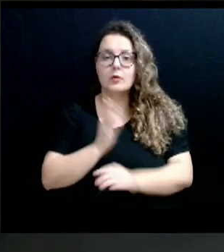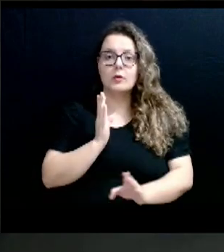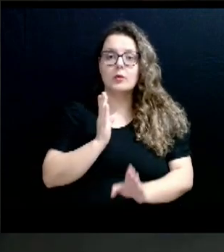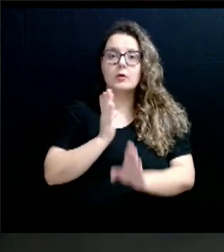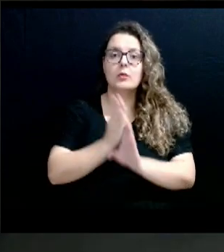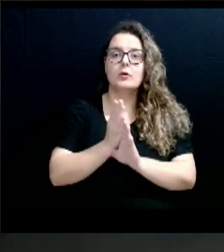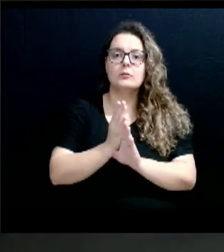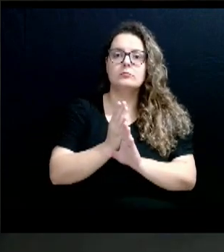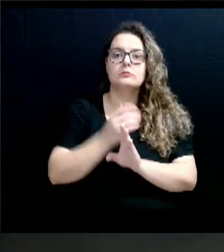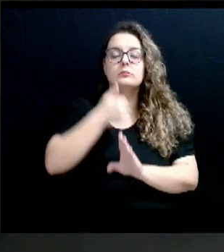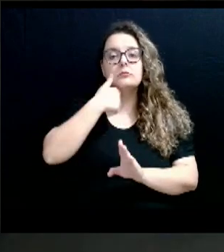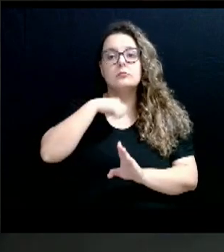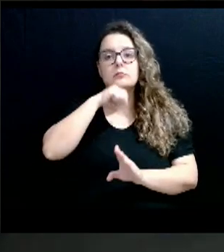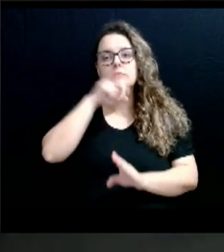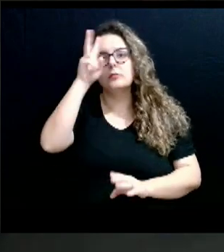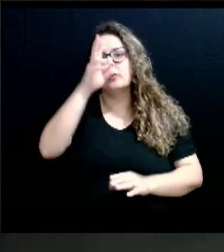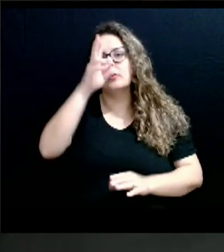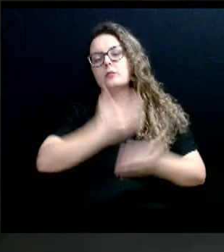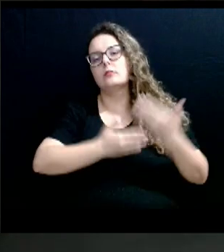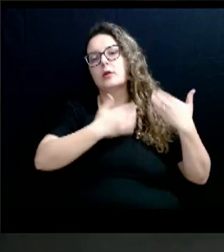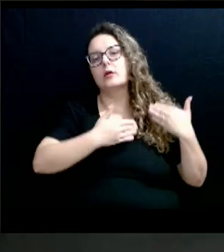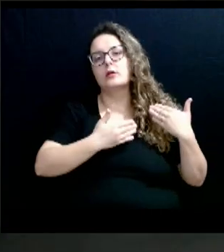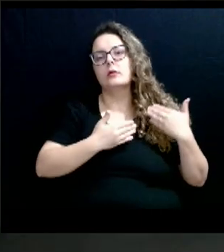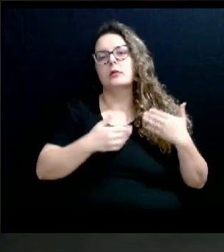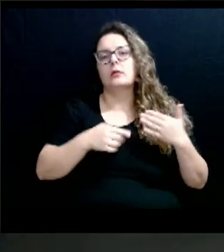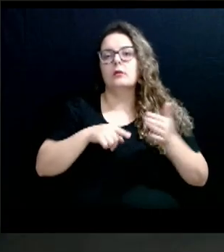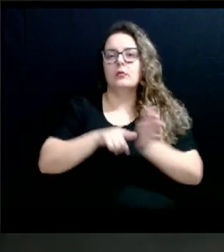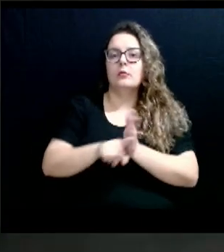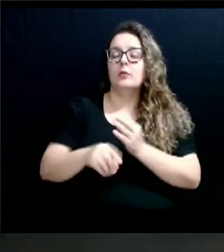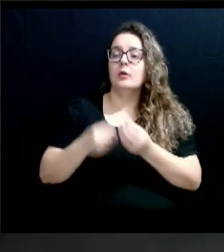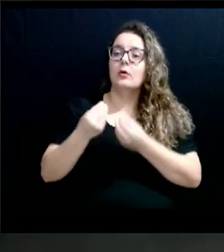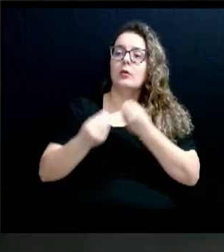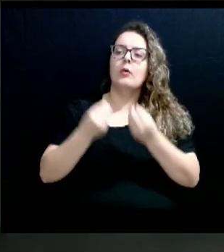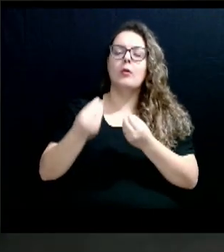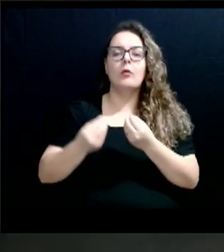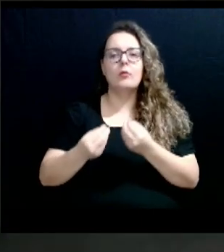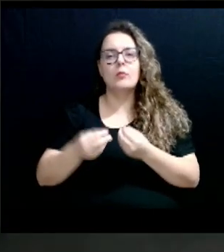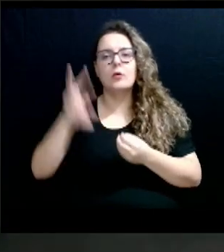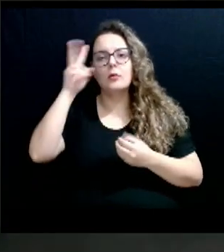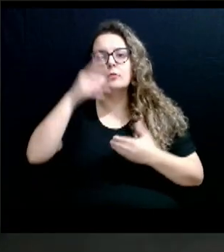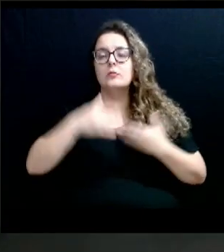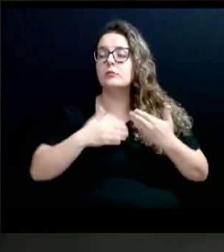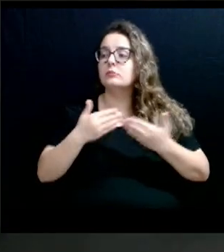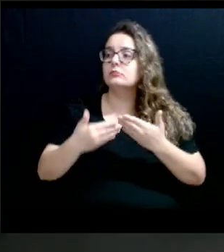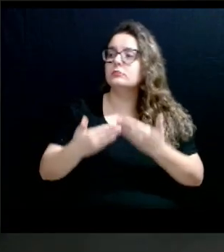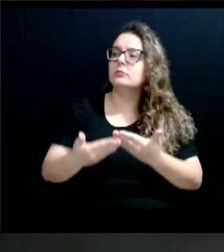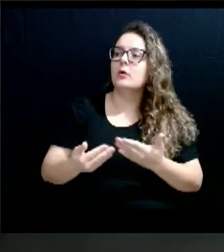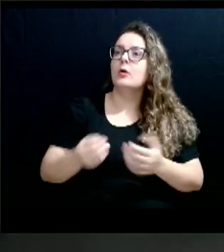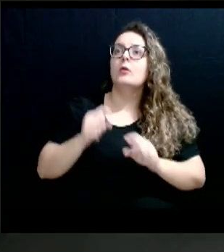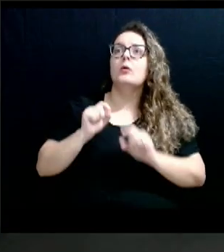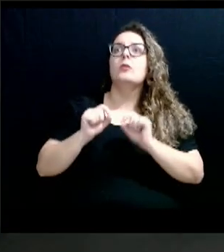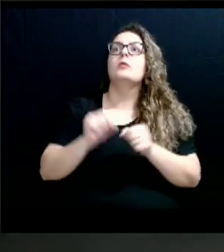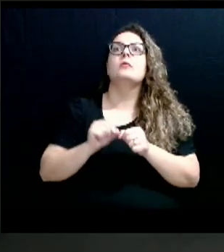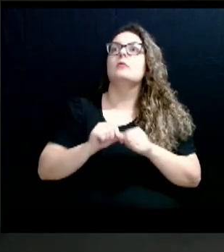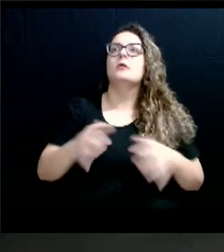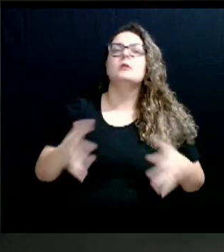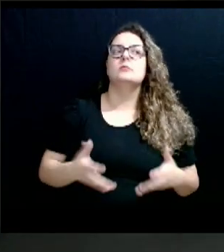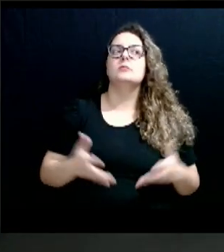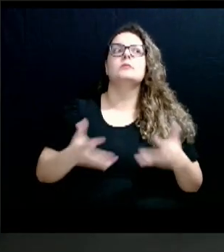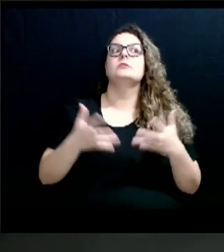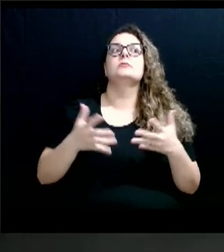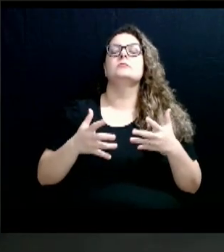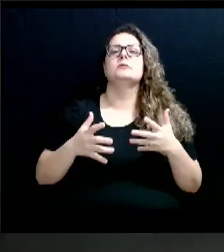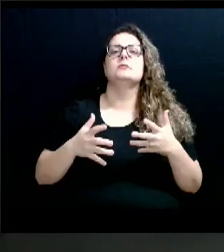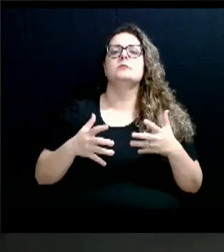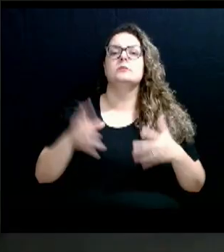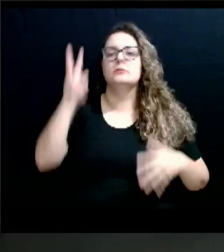história familiar. Quero perguntar para você como é que foi essa jornada, o que te motivou a transformar essa jornada em um mapa